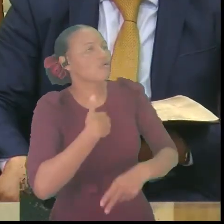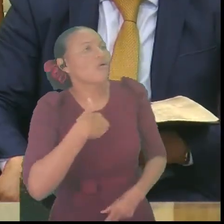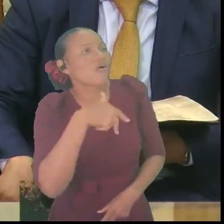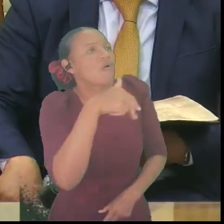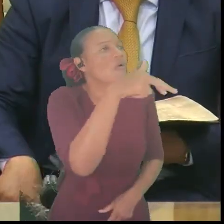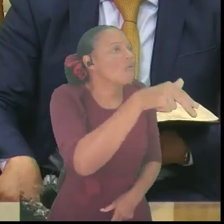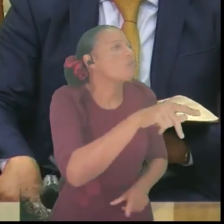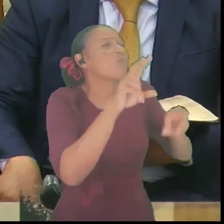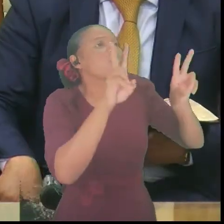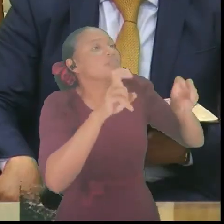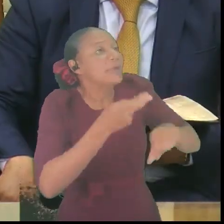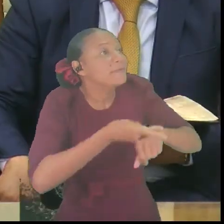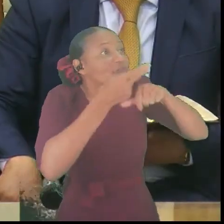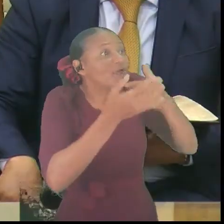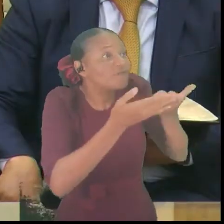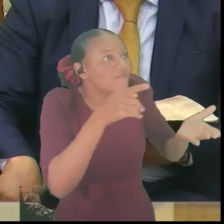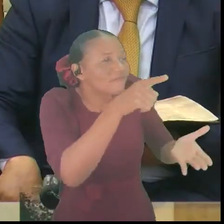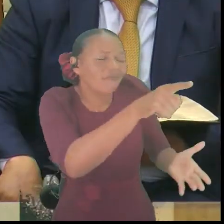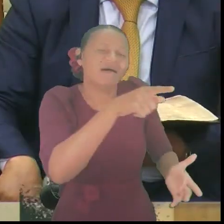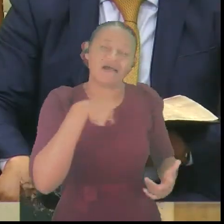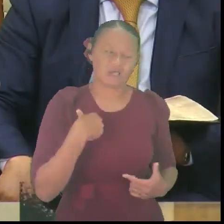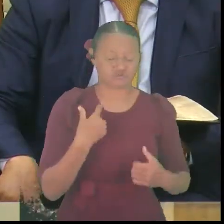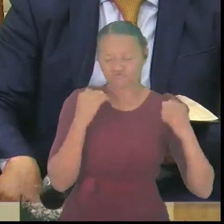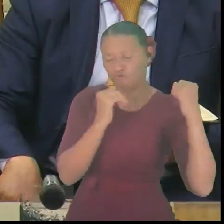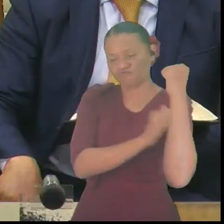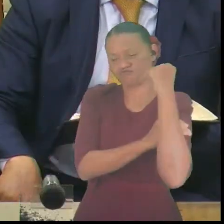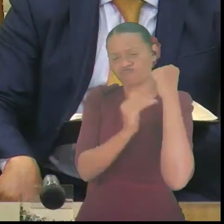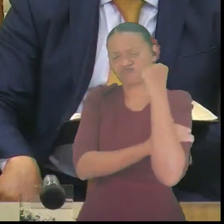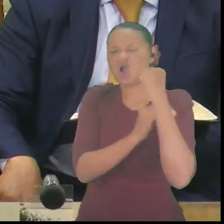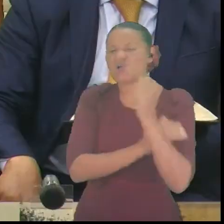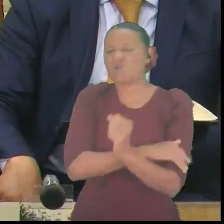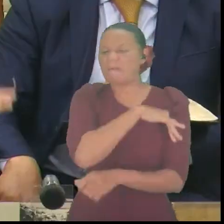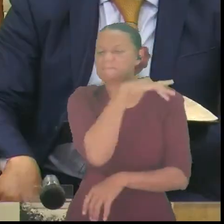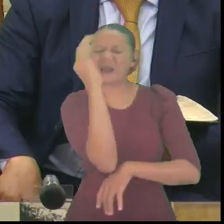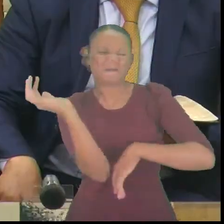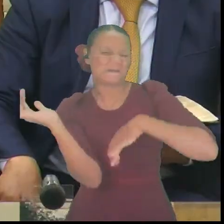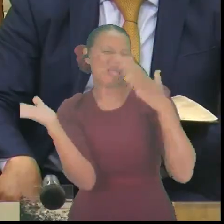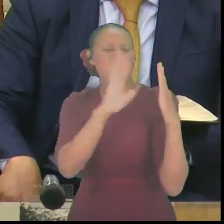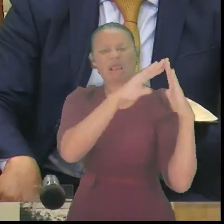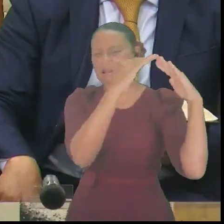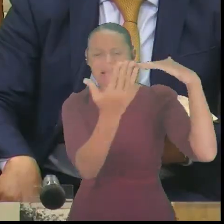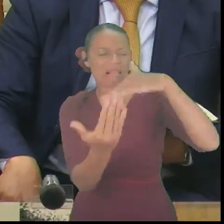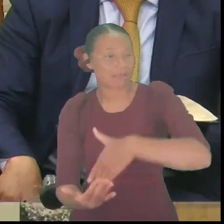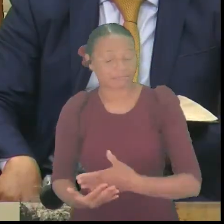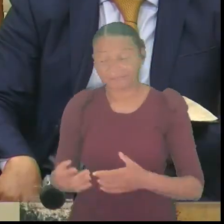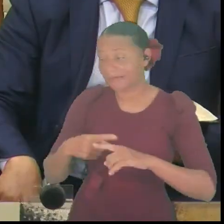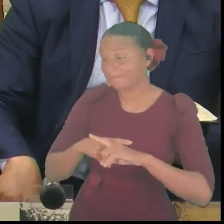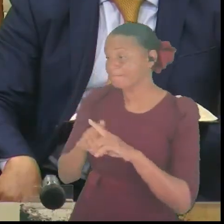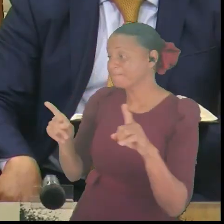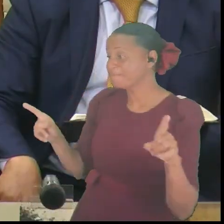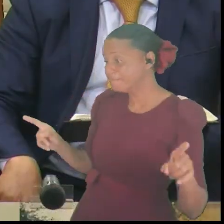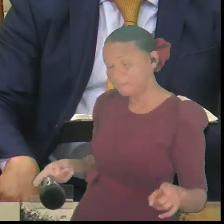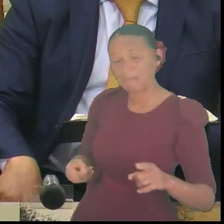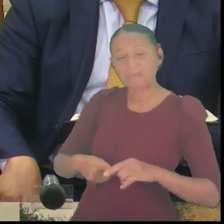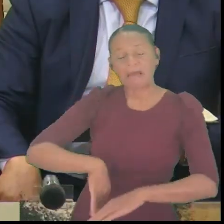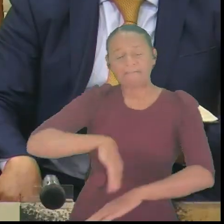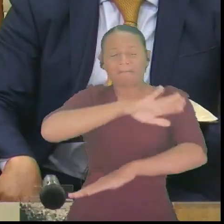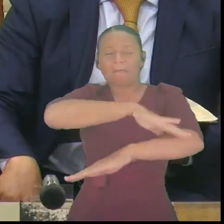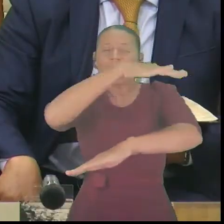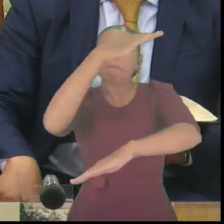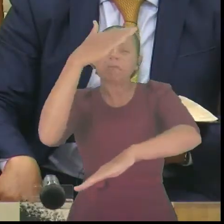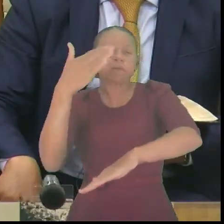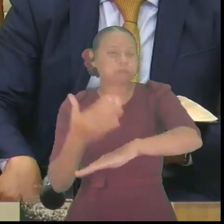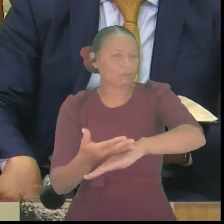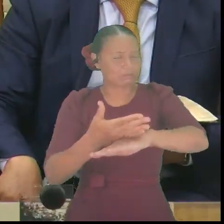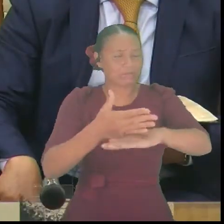o título, o vento disse: olha, eu sou muito forte, eu derrubo coisas, eu arranco coisas, mas se você colocar montanhas na minha presença,